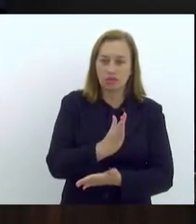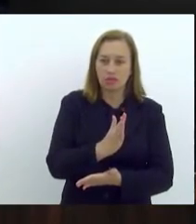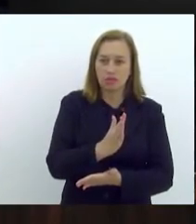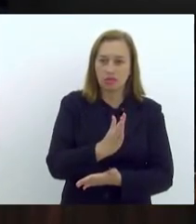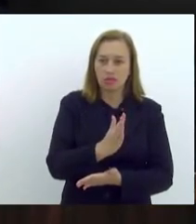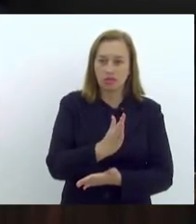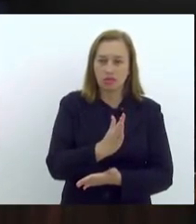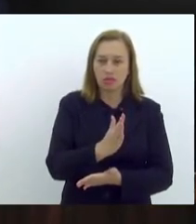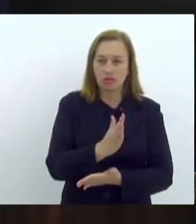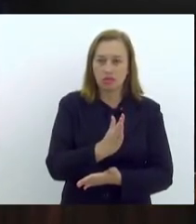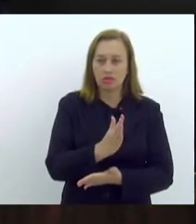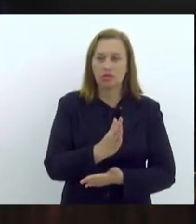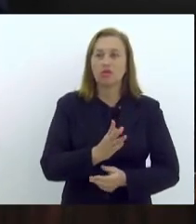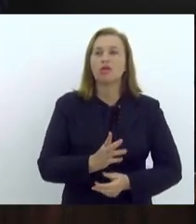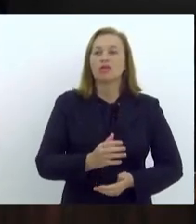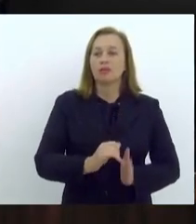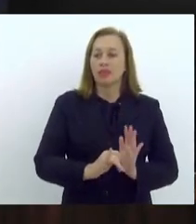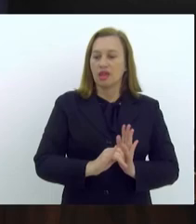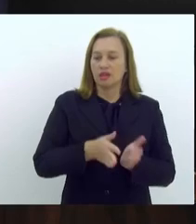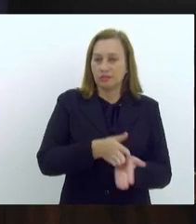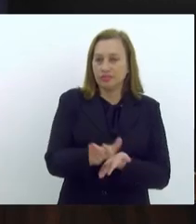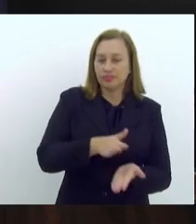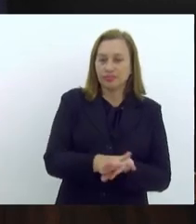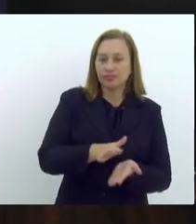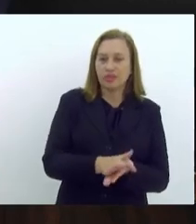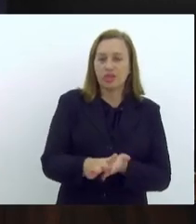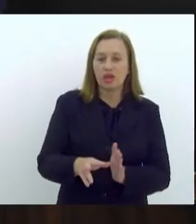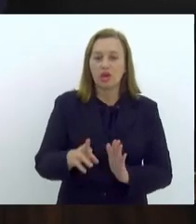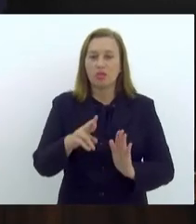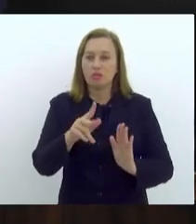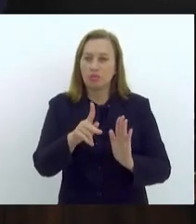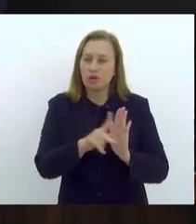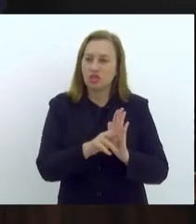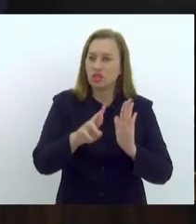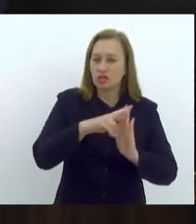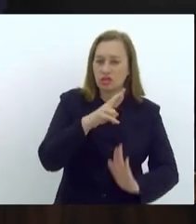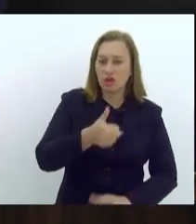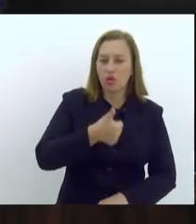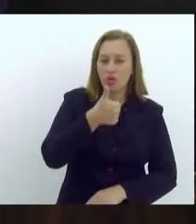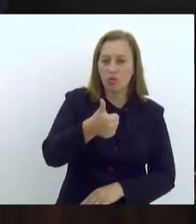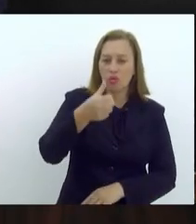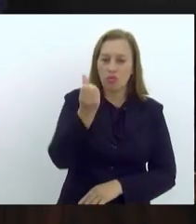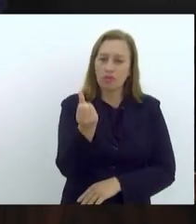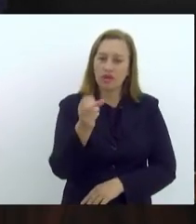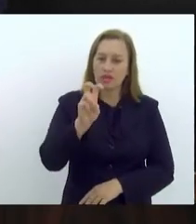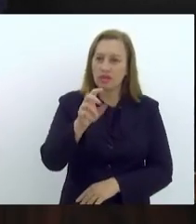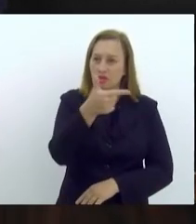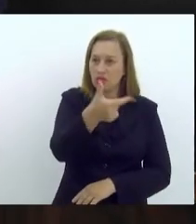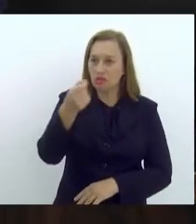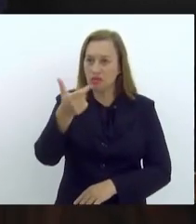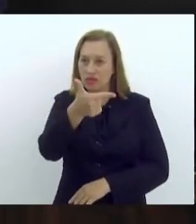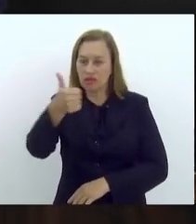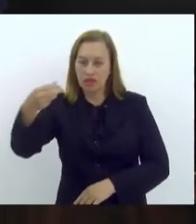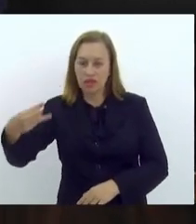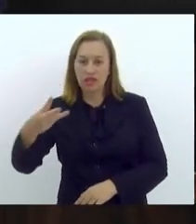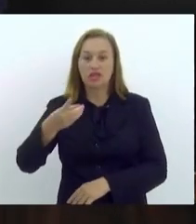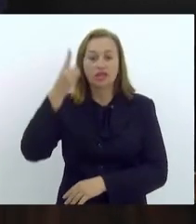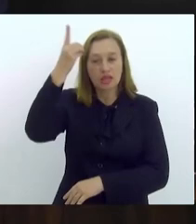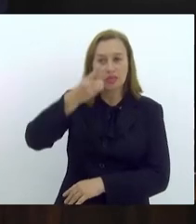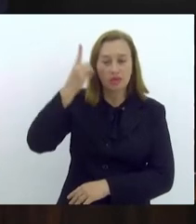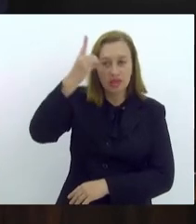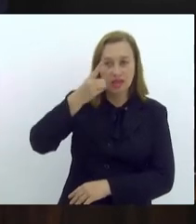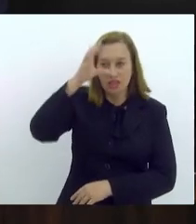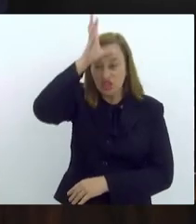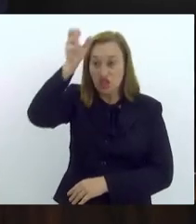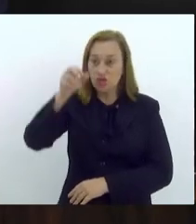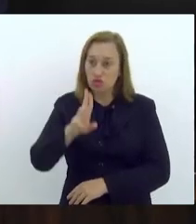promulgação. Anuncio projeto de resolução número 165 de 2023 de autoria da deputada